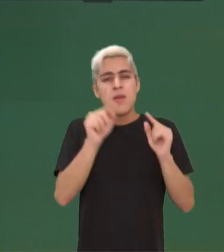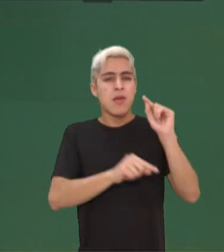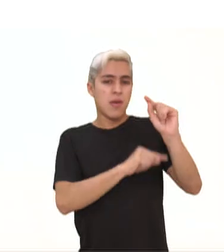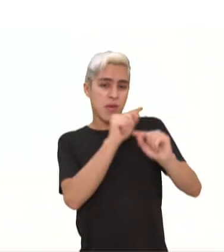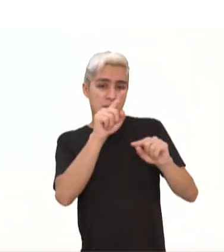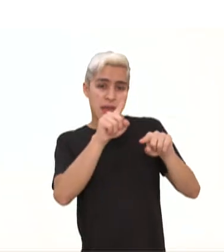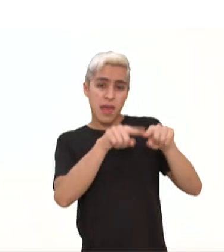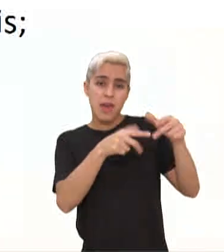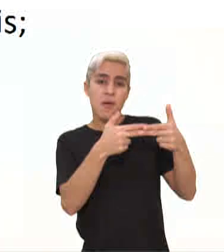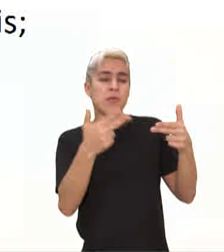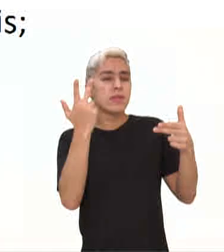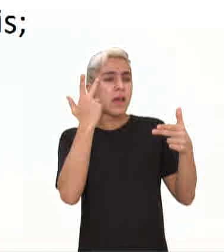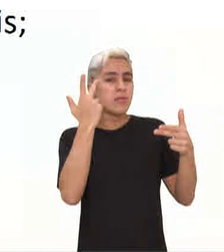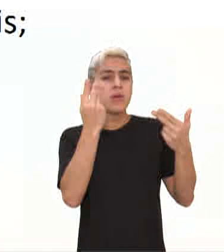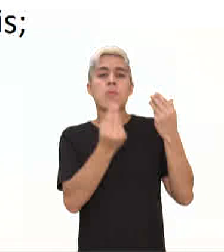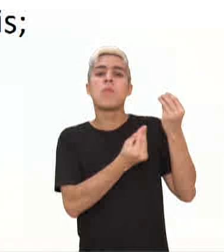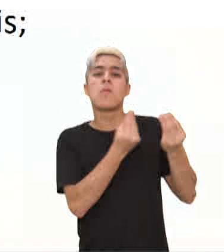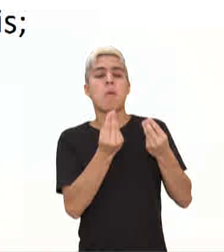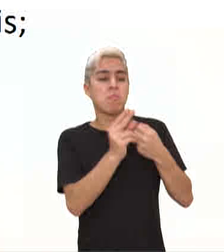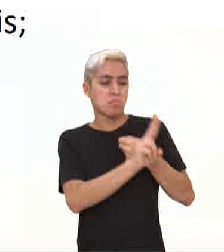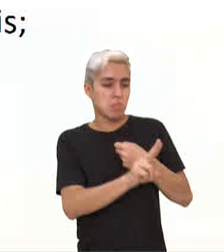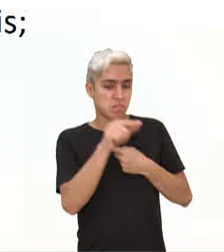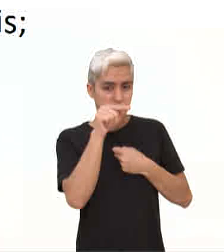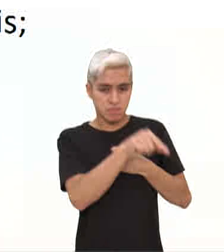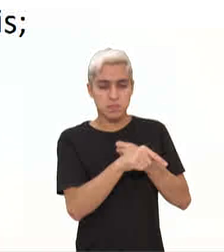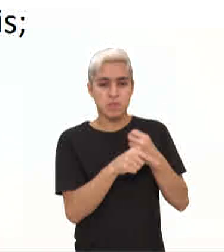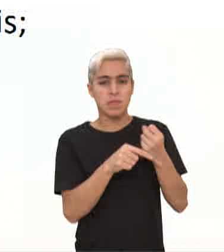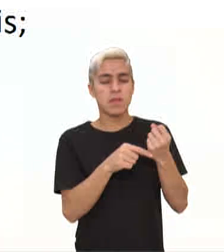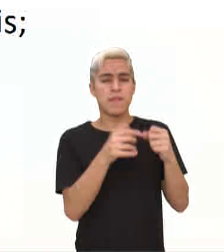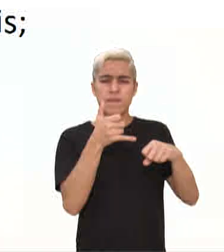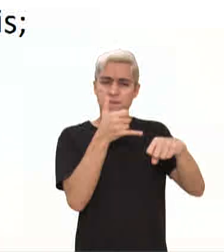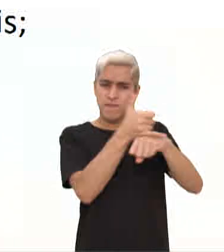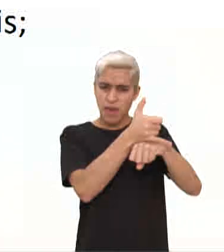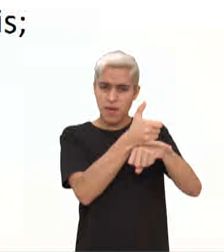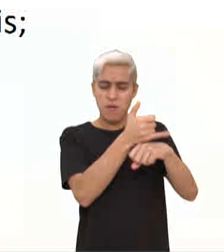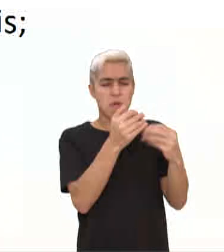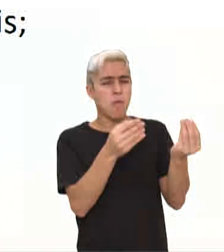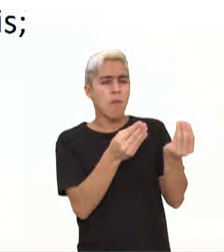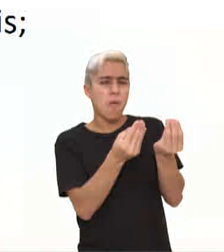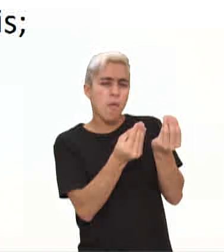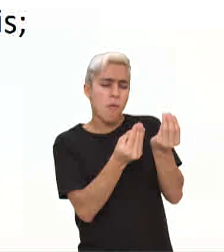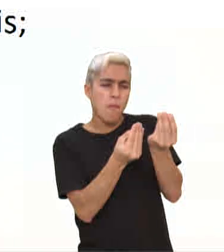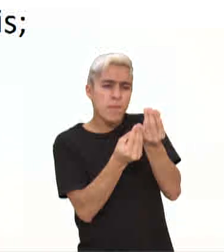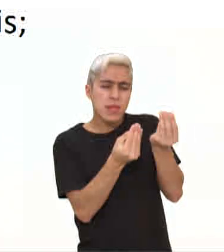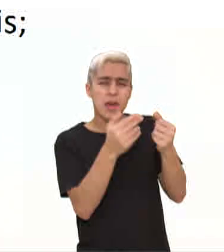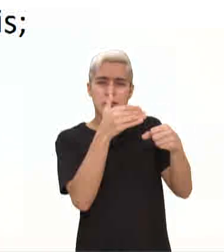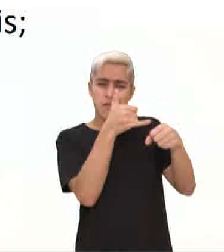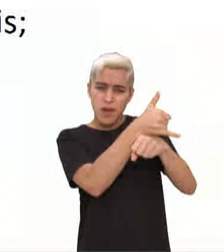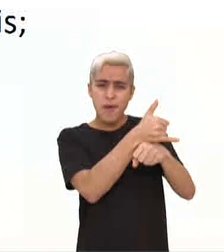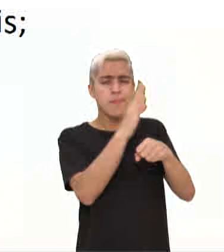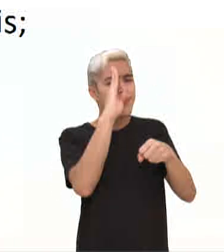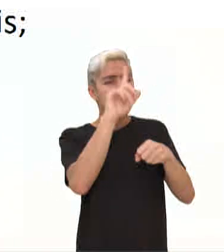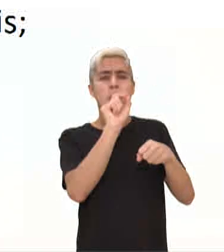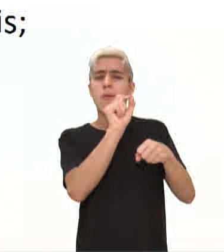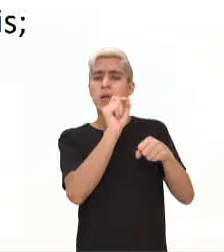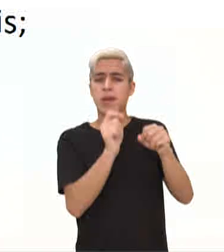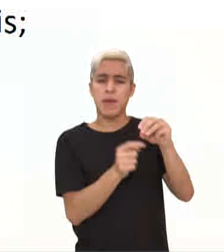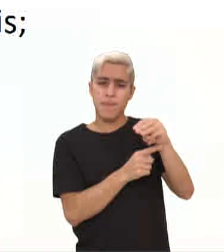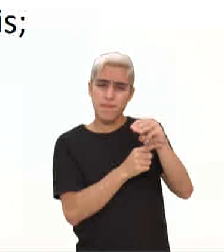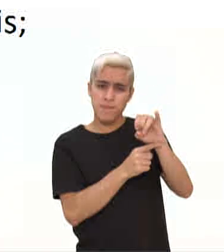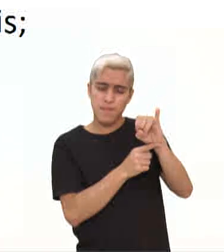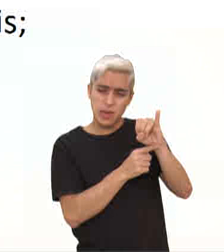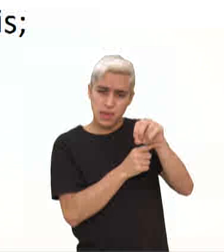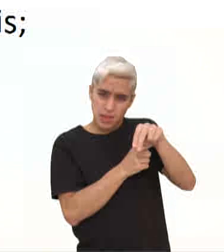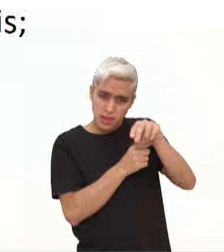recursos naturais e os seus usos, né? Minério de ferro. Então, o minério de ferro, a principal utilização dele é